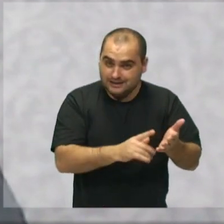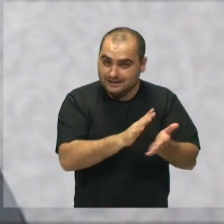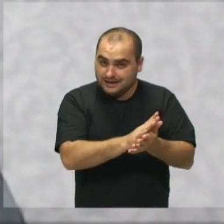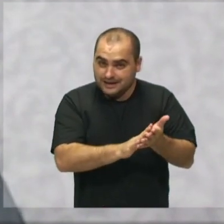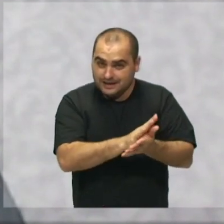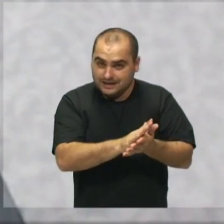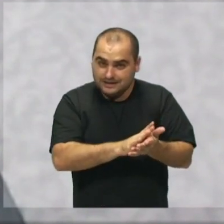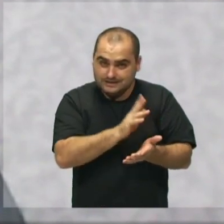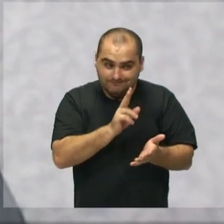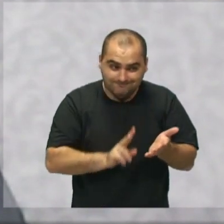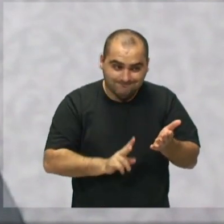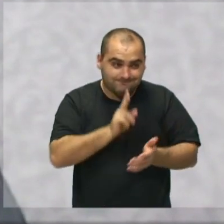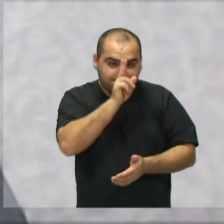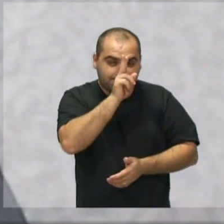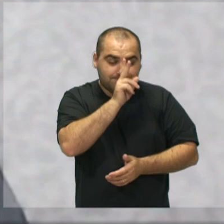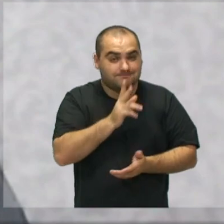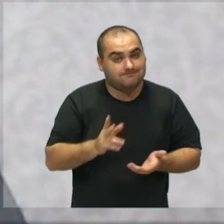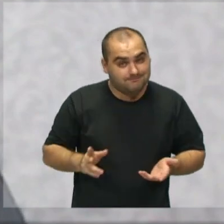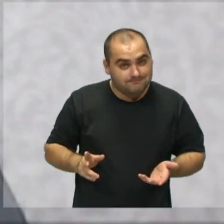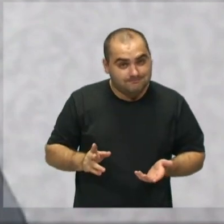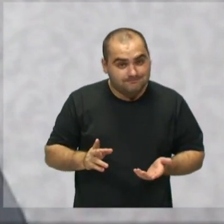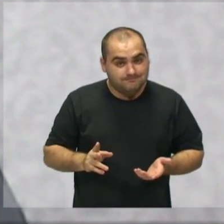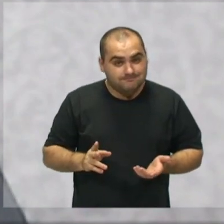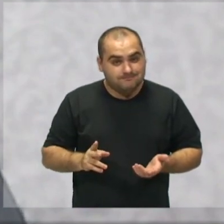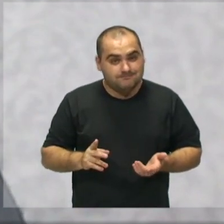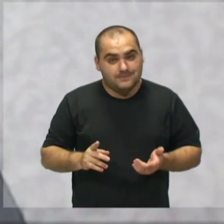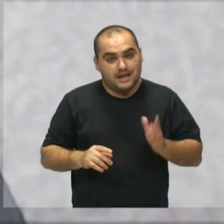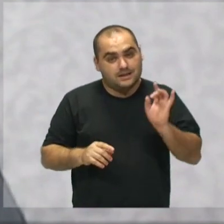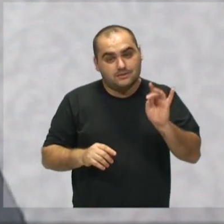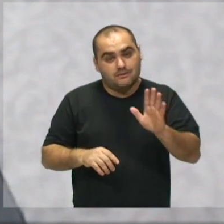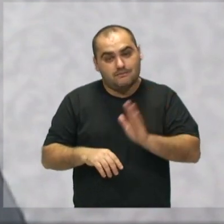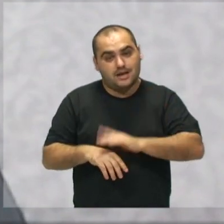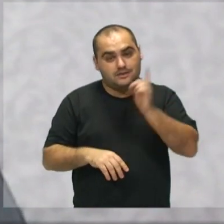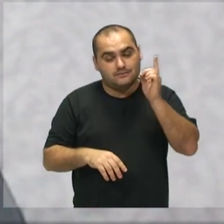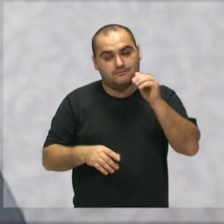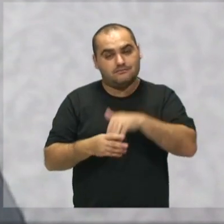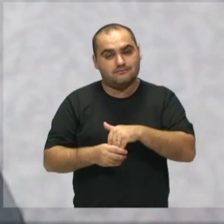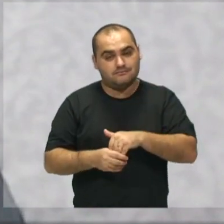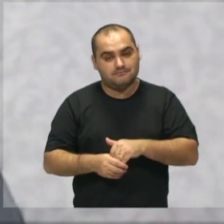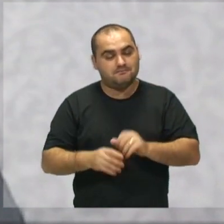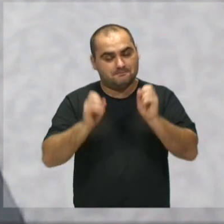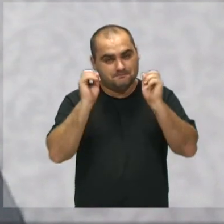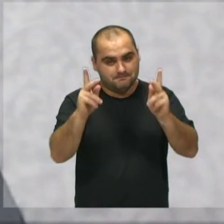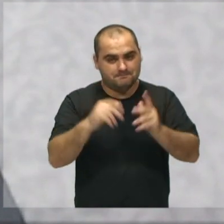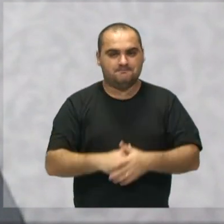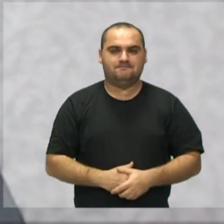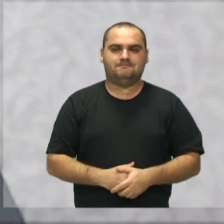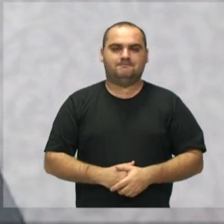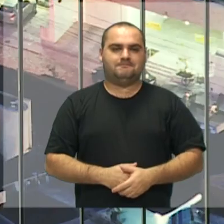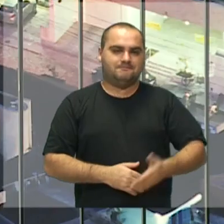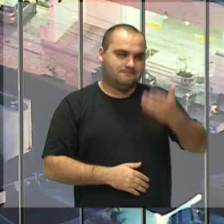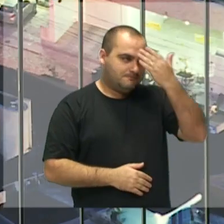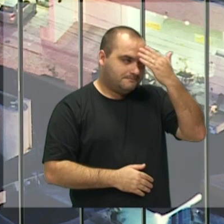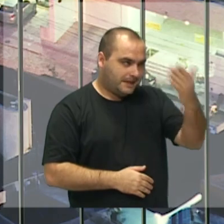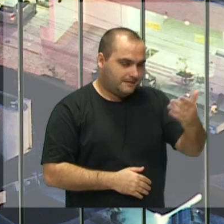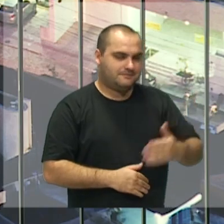sua função, talvez seja apenas mais um eleito. É isso aí. Obrigado, Sérgio.